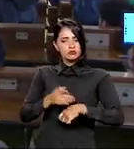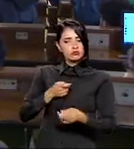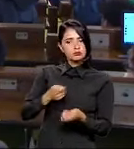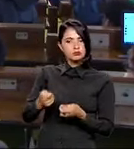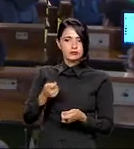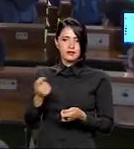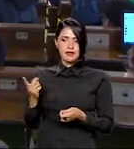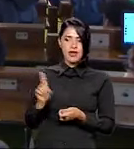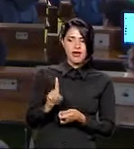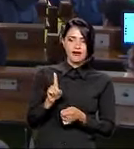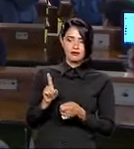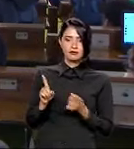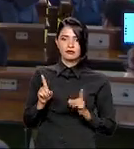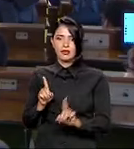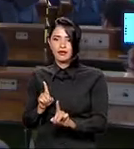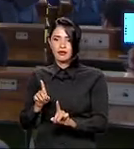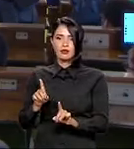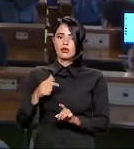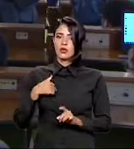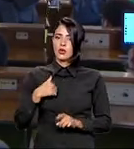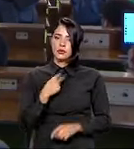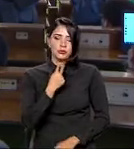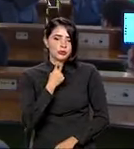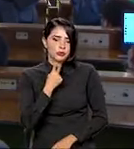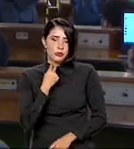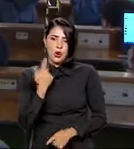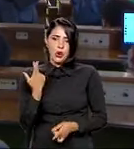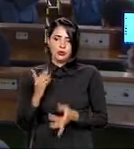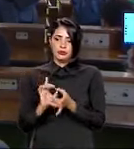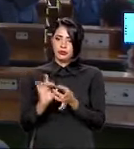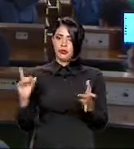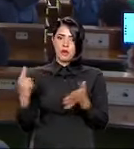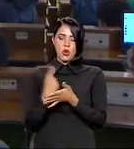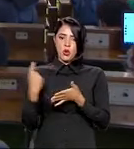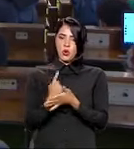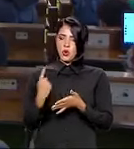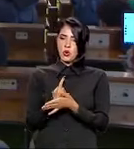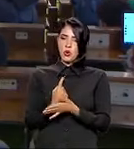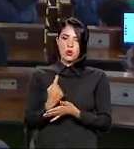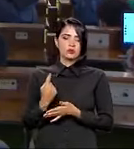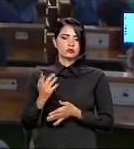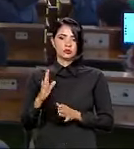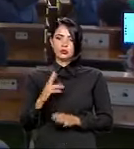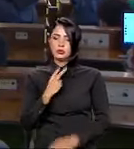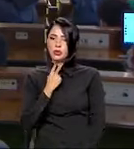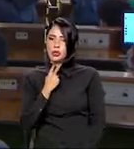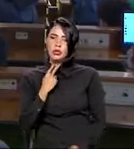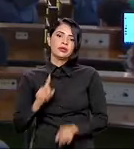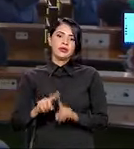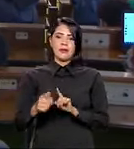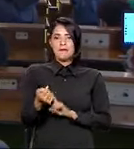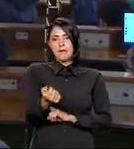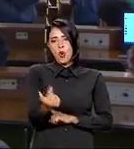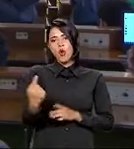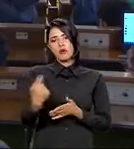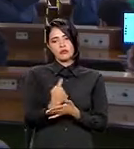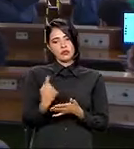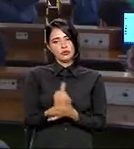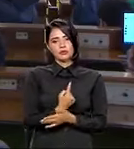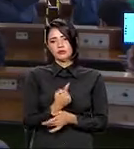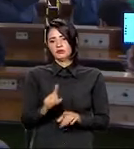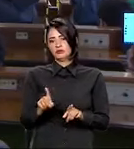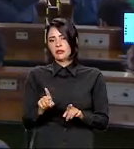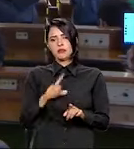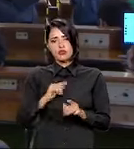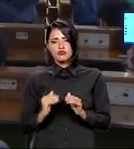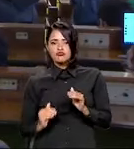dar a palavra, porque eu não posso nem permitir excesso de pergunta, nem que também que haja pouca pergunta. Vamos